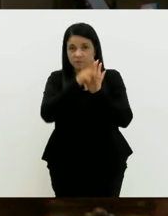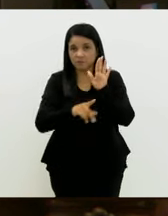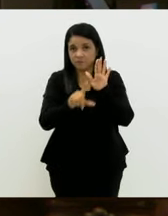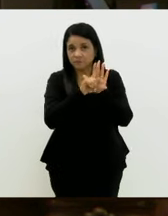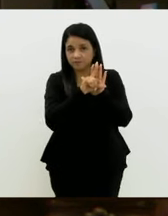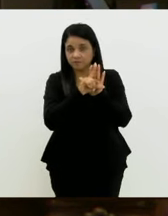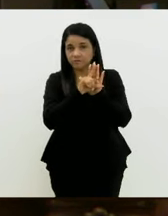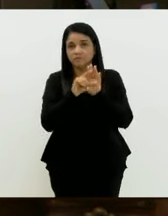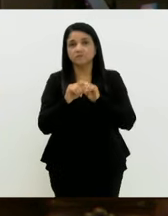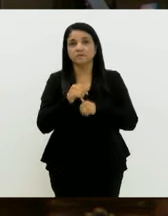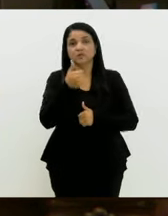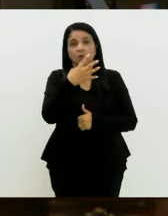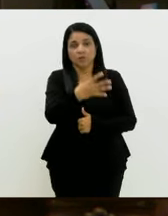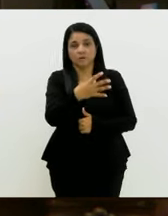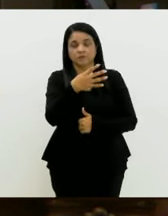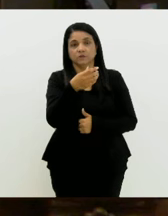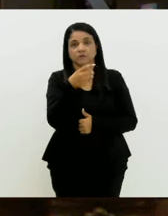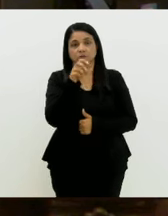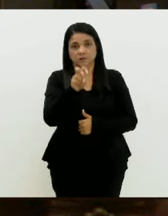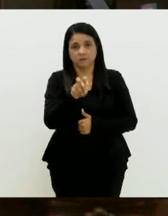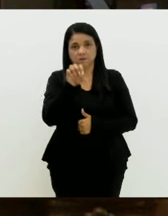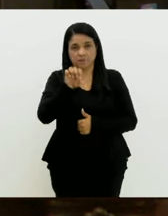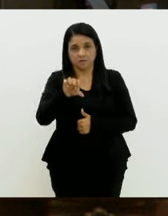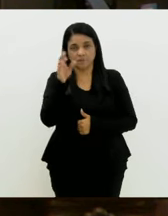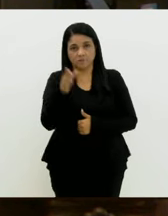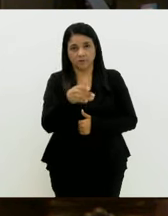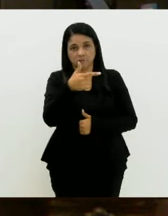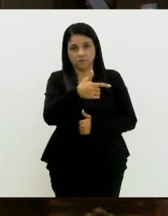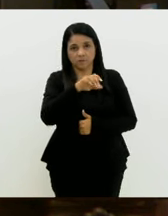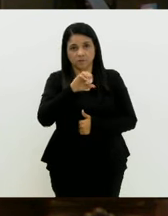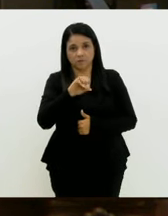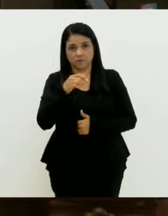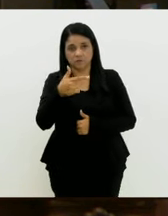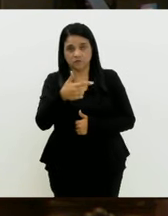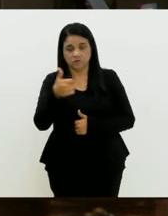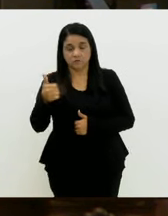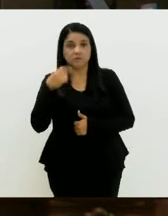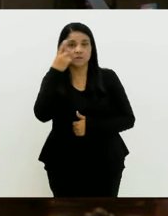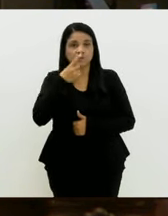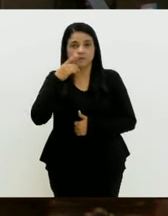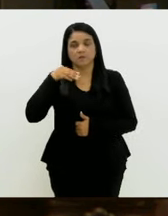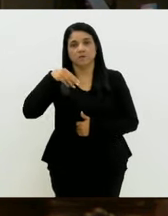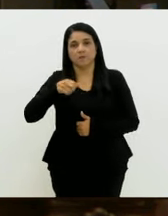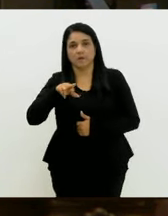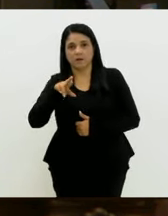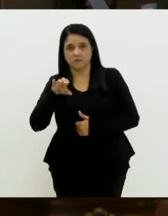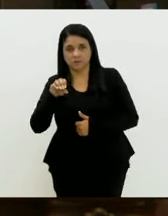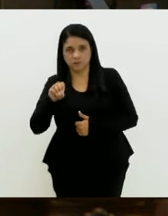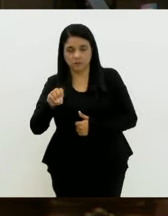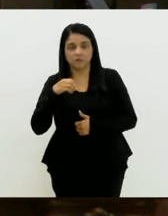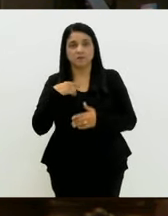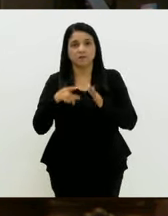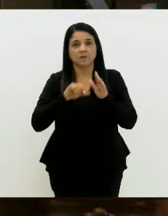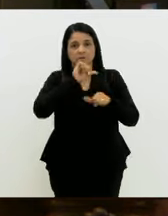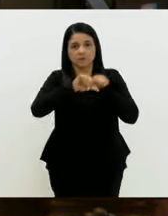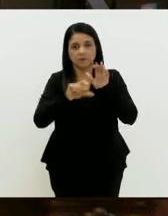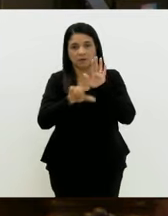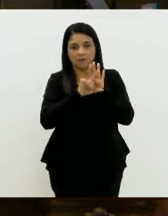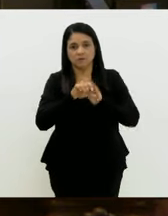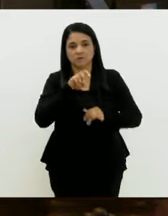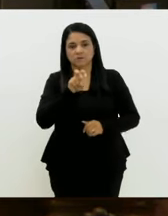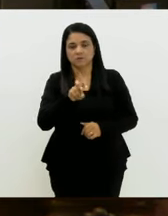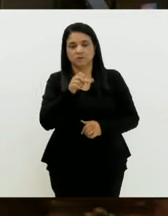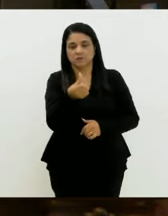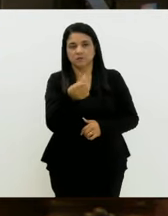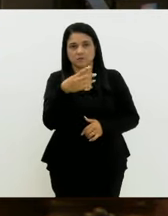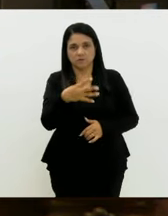lei número 4.509 de 2021, de autoria do deputado Márcio Canella, que altera a Lei nº 5.645,